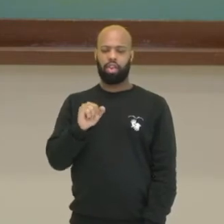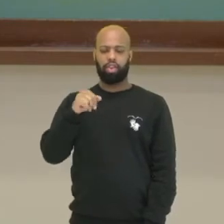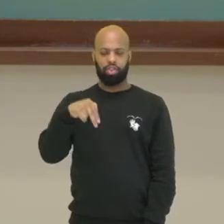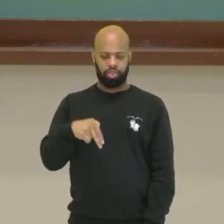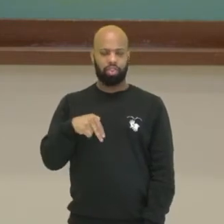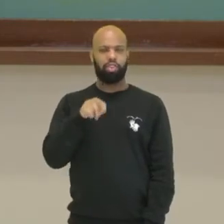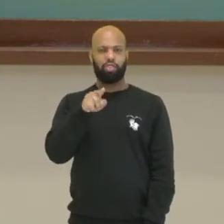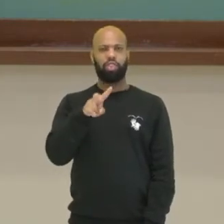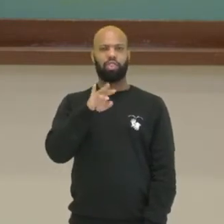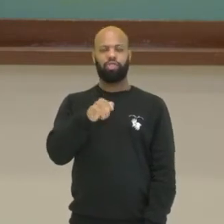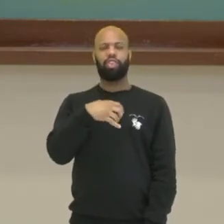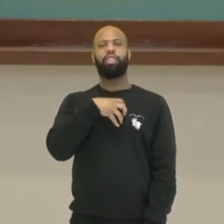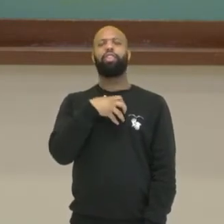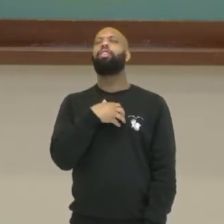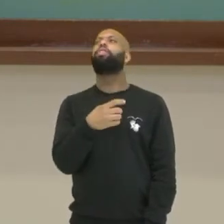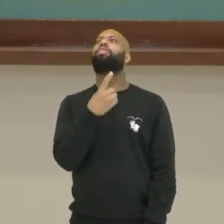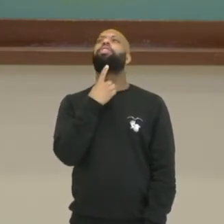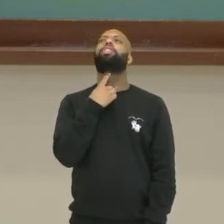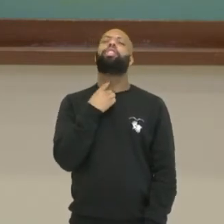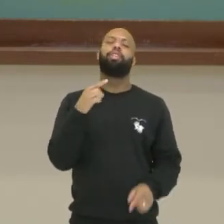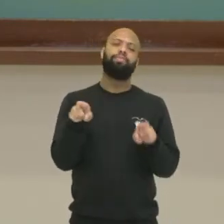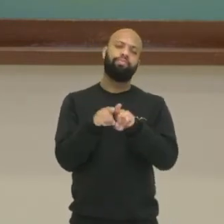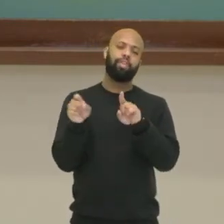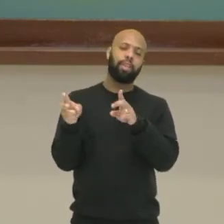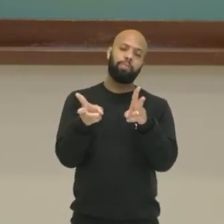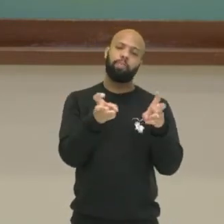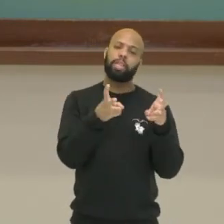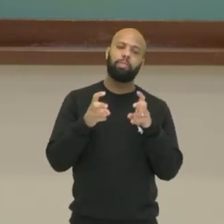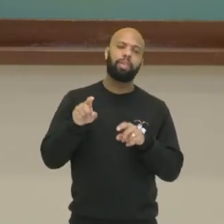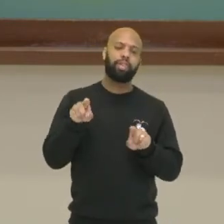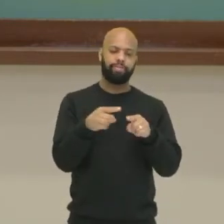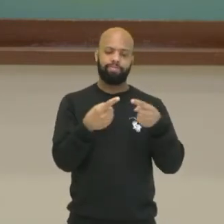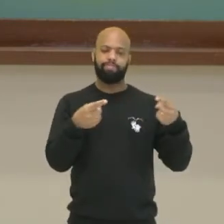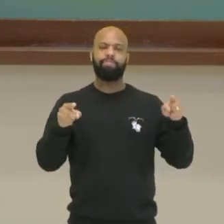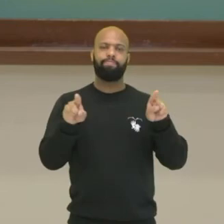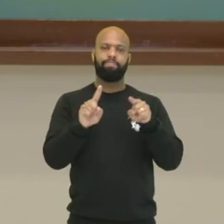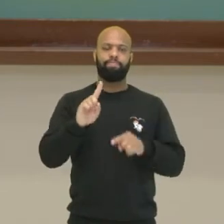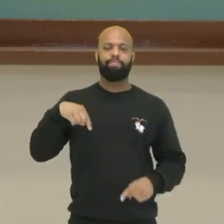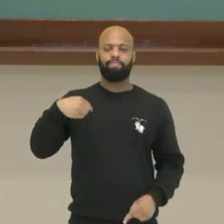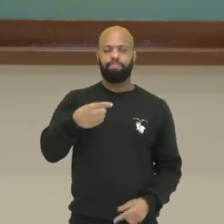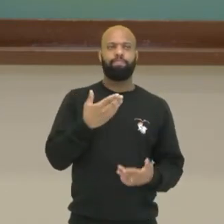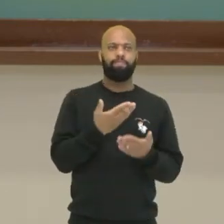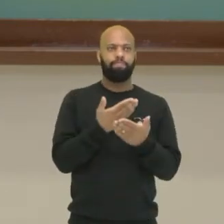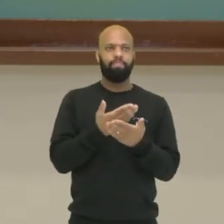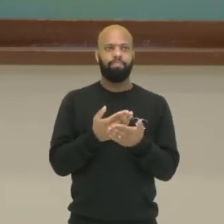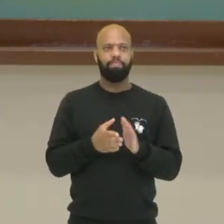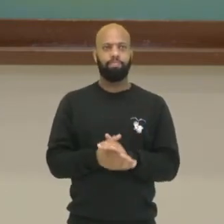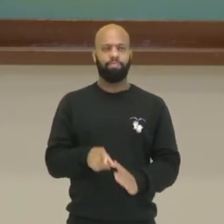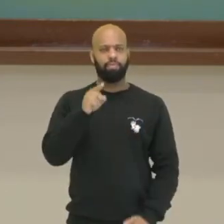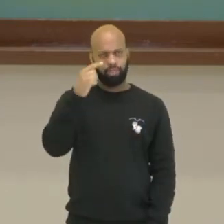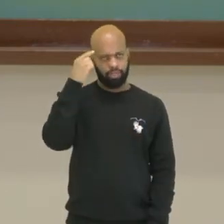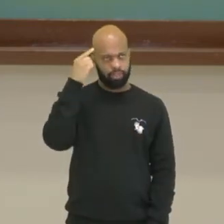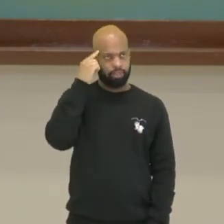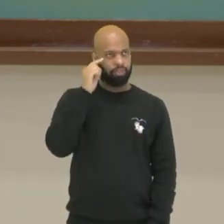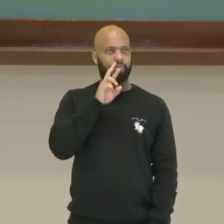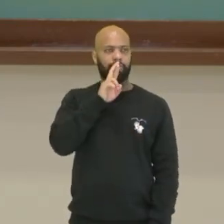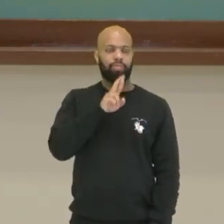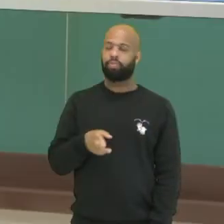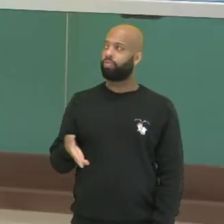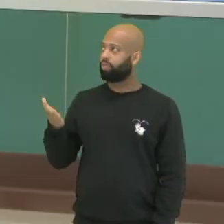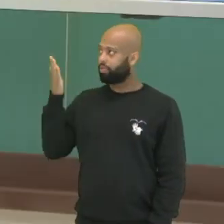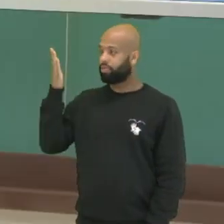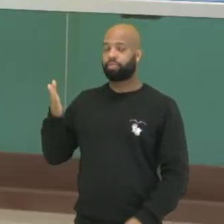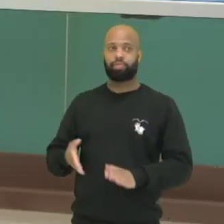seu desejo de ouvir trilhas sonoras logo após a nossa aula. Você pensou na resposta para a pergunta que eu te